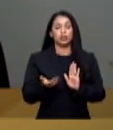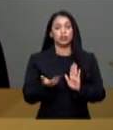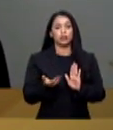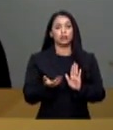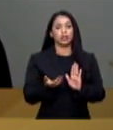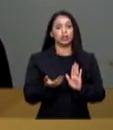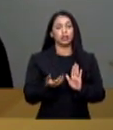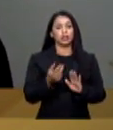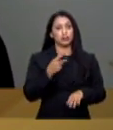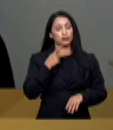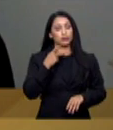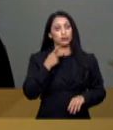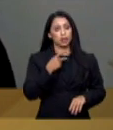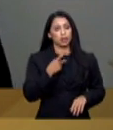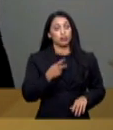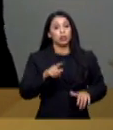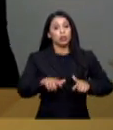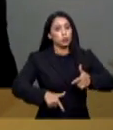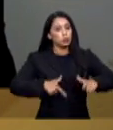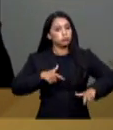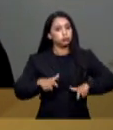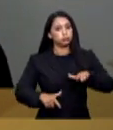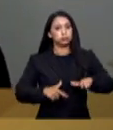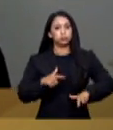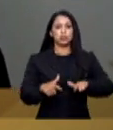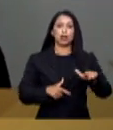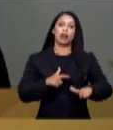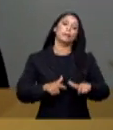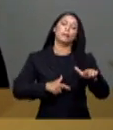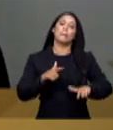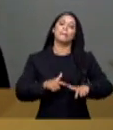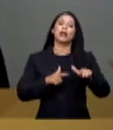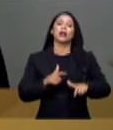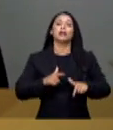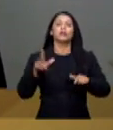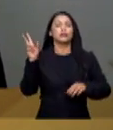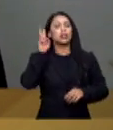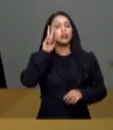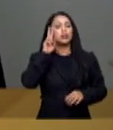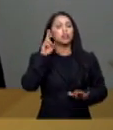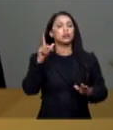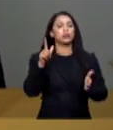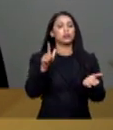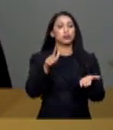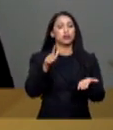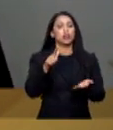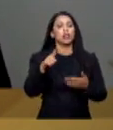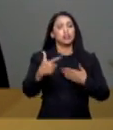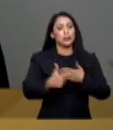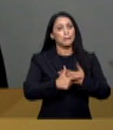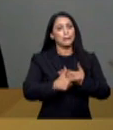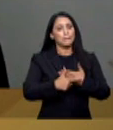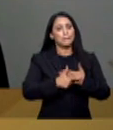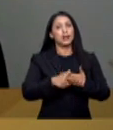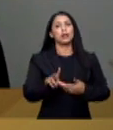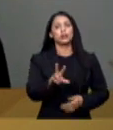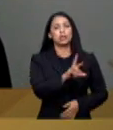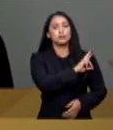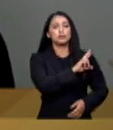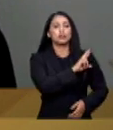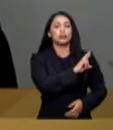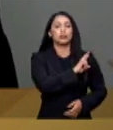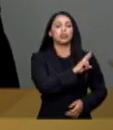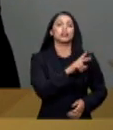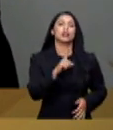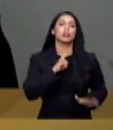referência ao que foi o trabalho hoje muito lembrado nas obras doutrinárias, no papel que ele exerceu, para que a gente viesse a ter essa